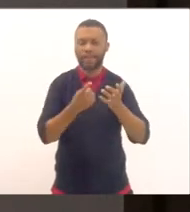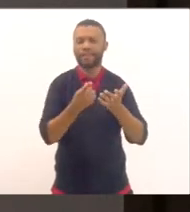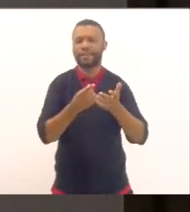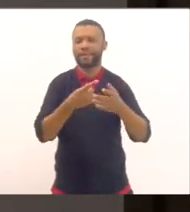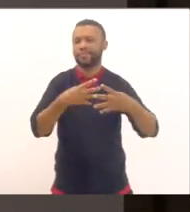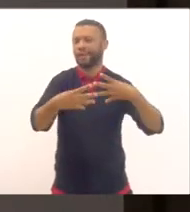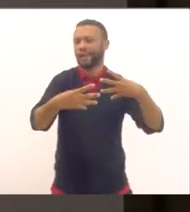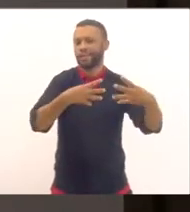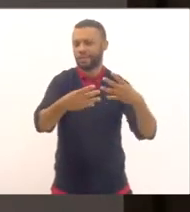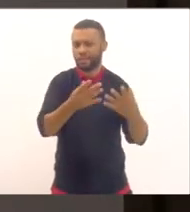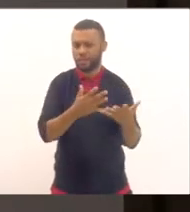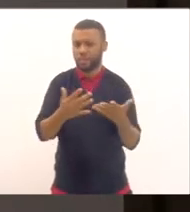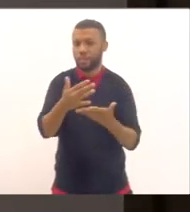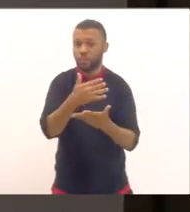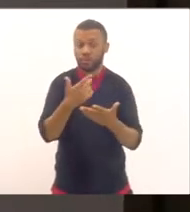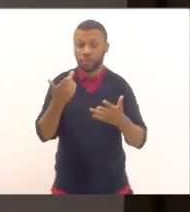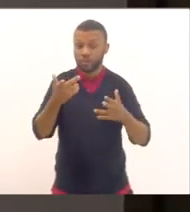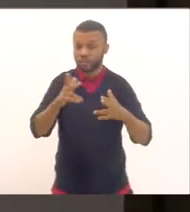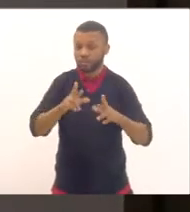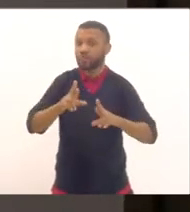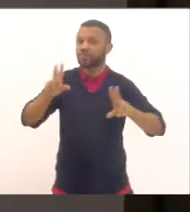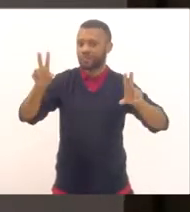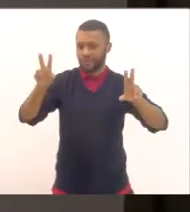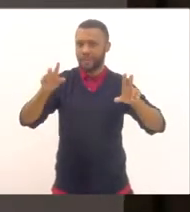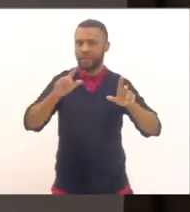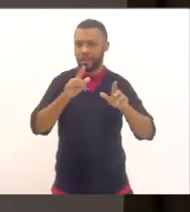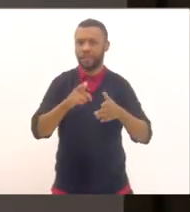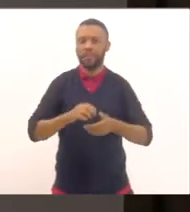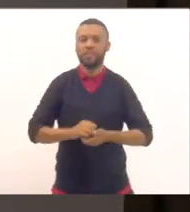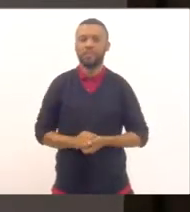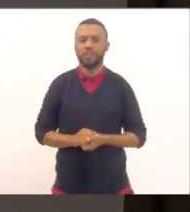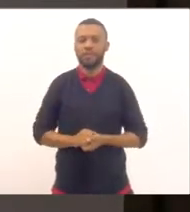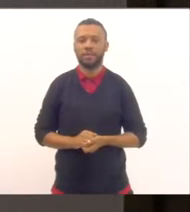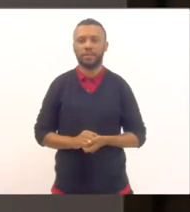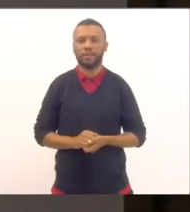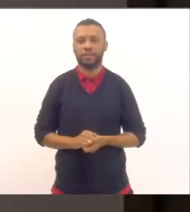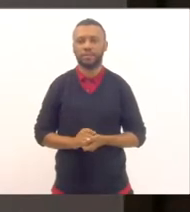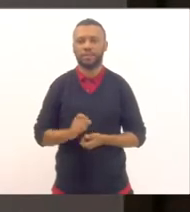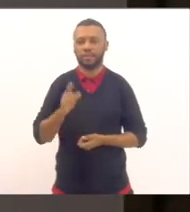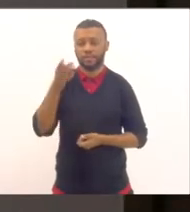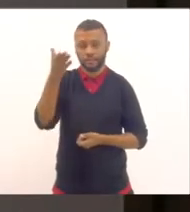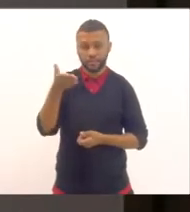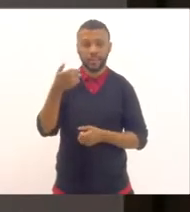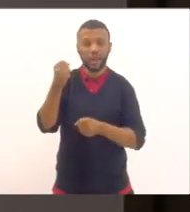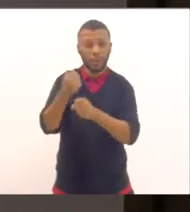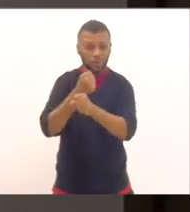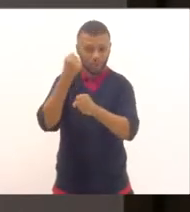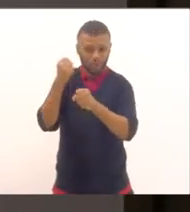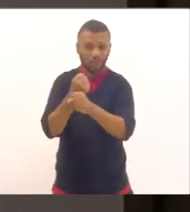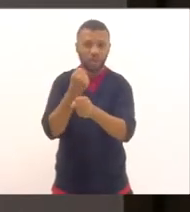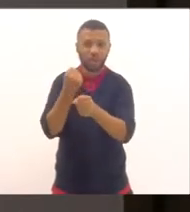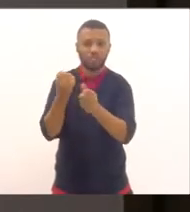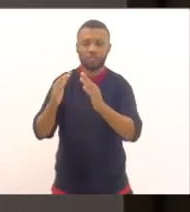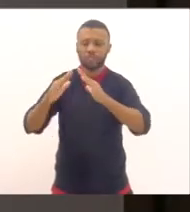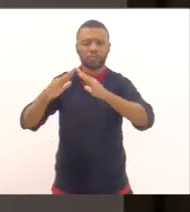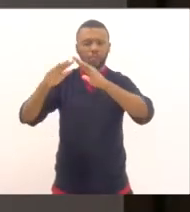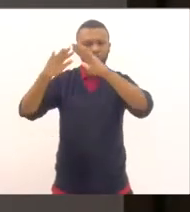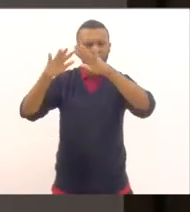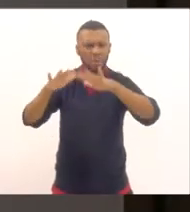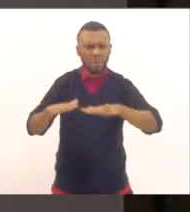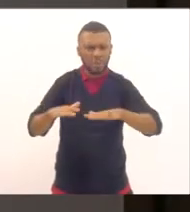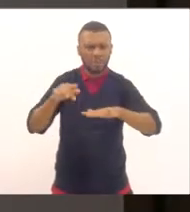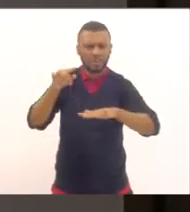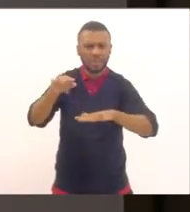distintas e esse esse tá construção aqui foi demolida Era uma construção